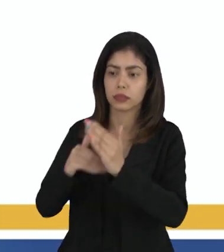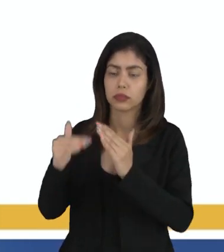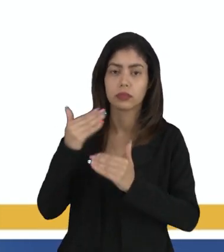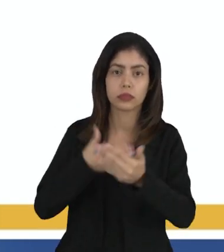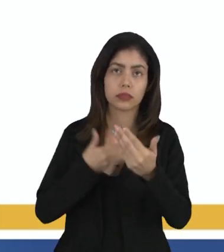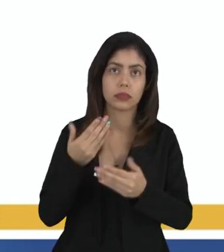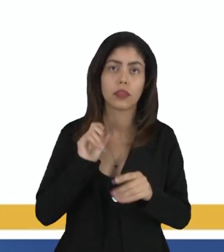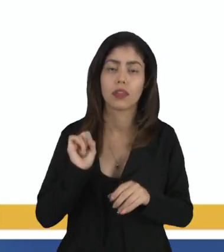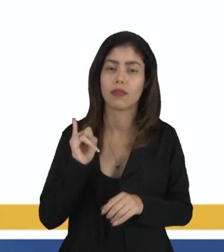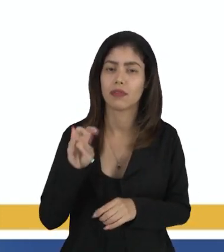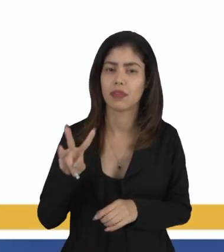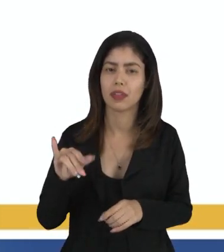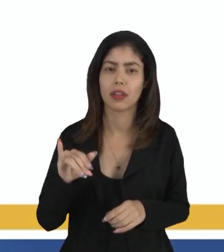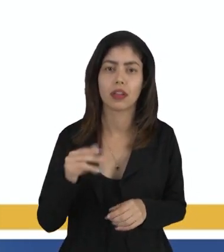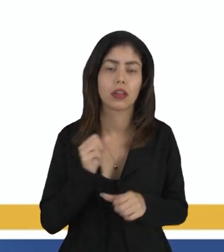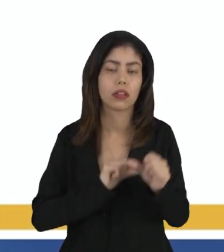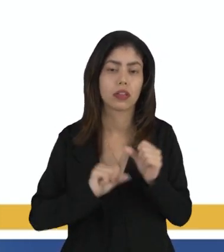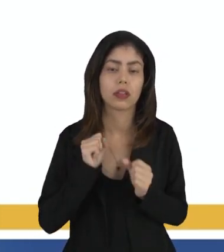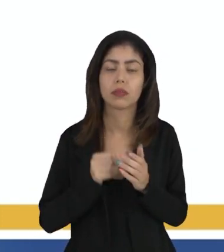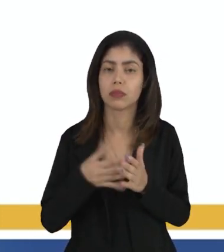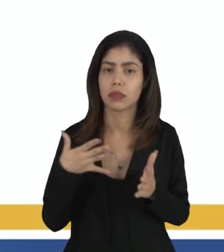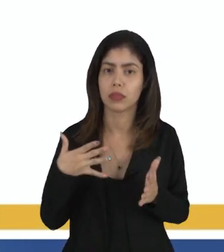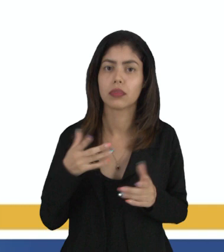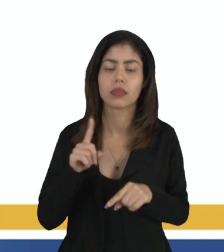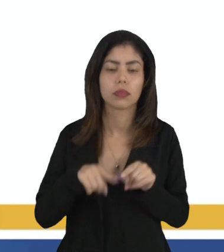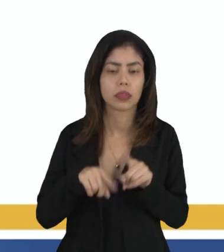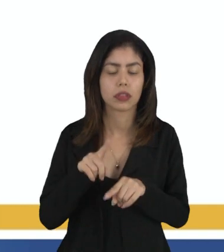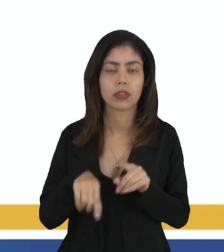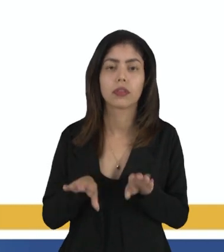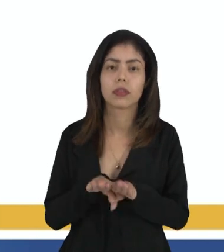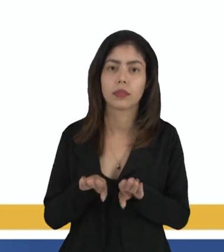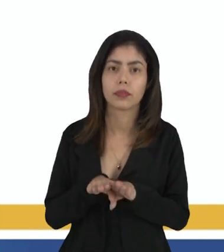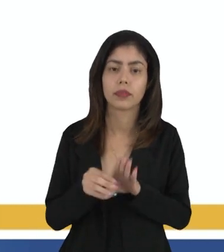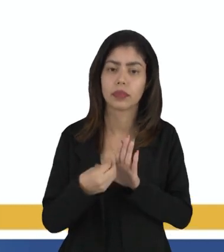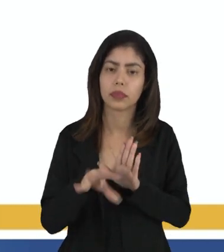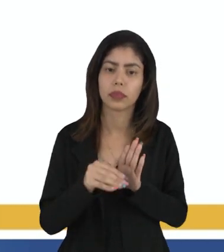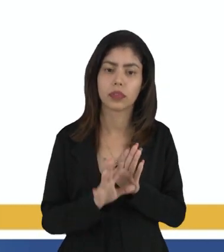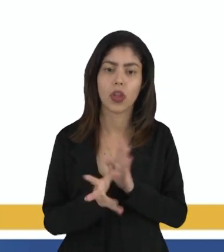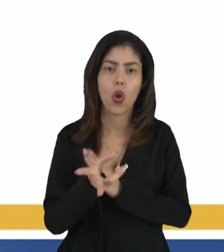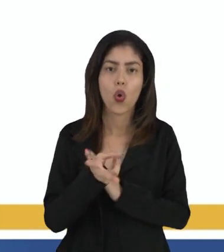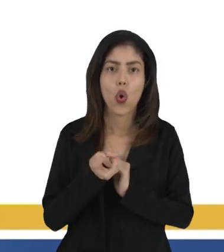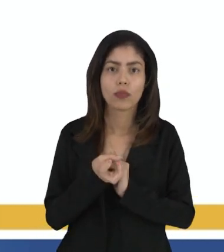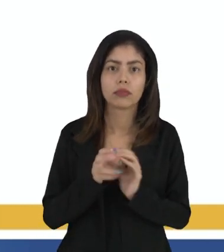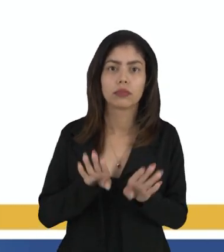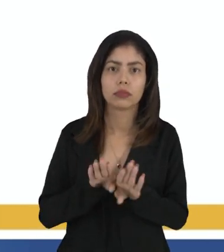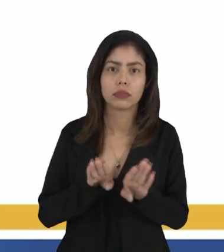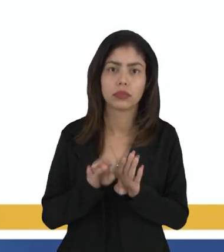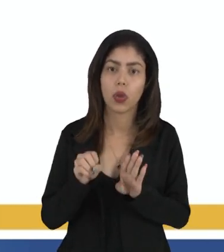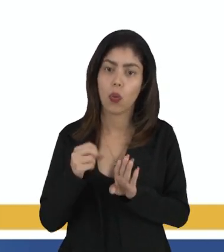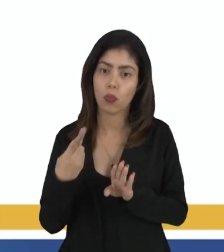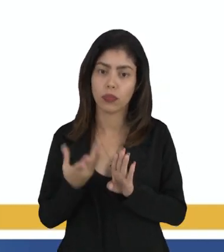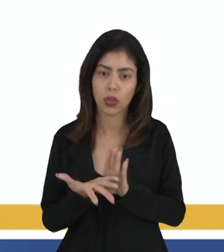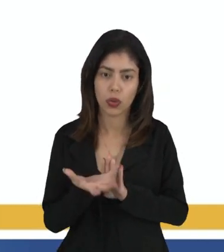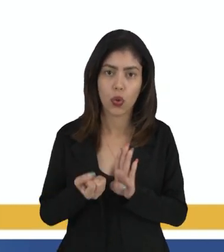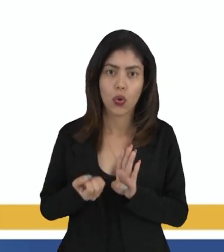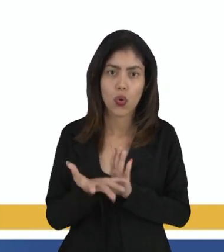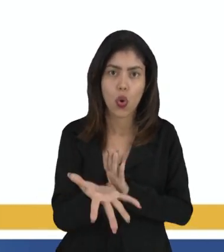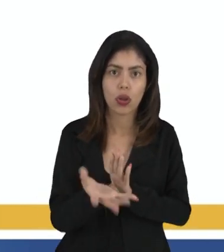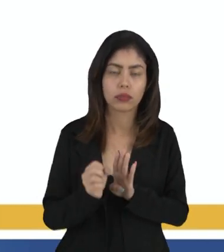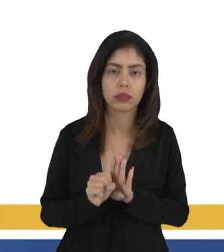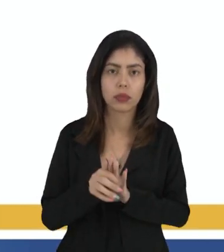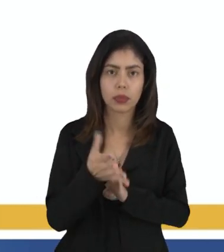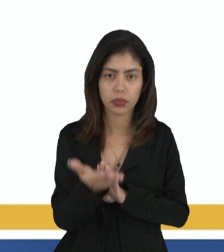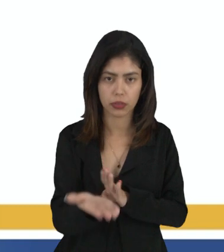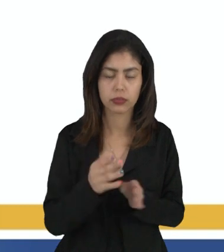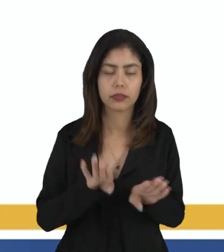do tipo de material, mas naturalmente ocorre dessa forma. Ele pode absorver, transmitir ou refletir. Um corpo chamado de negro, é